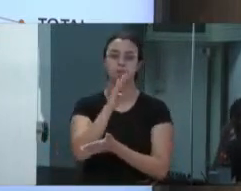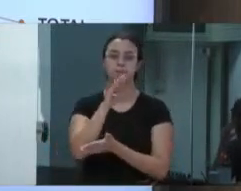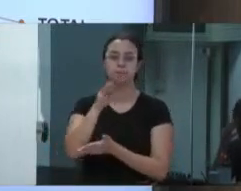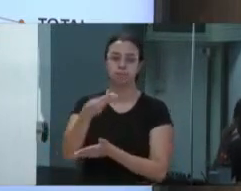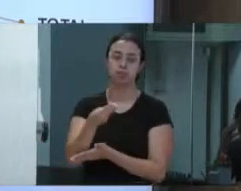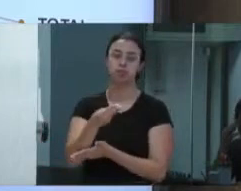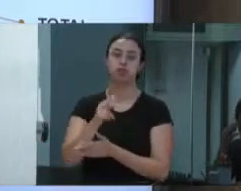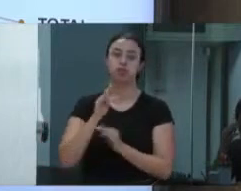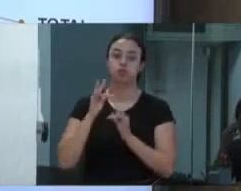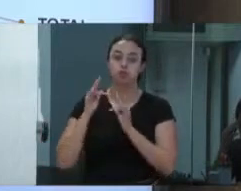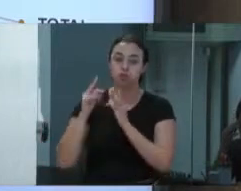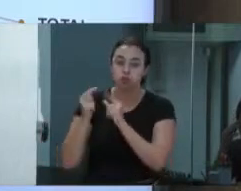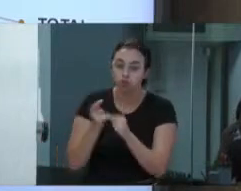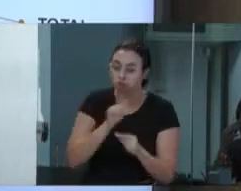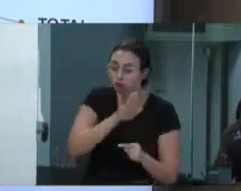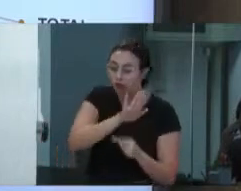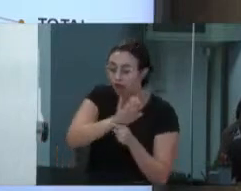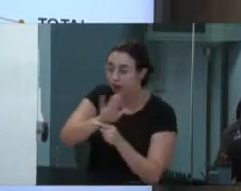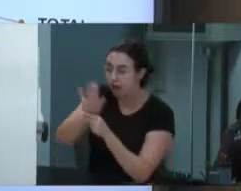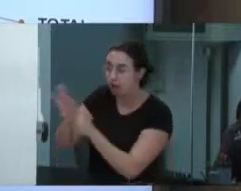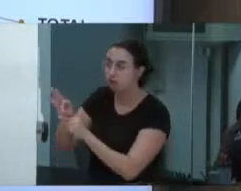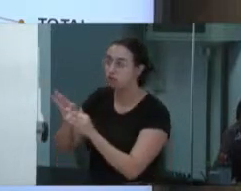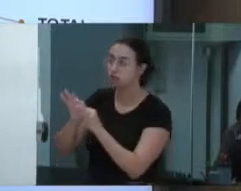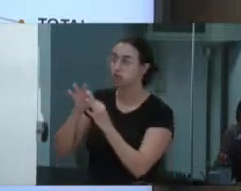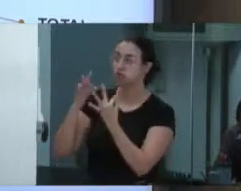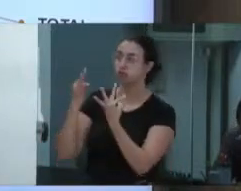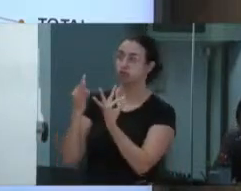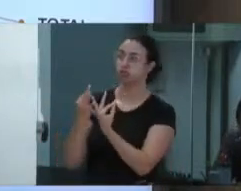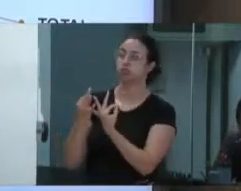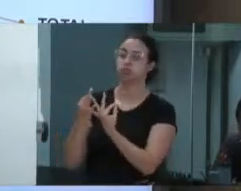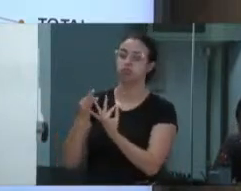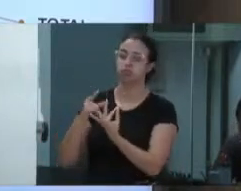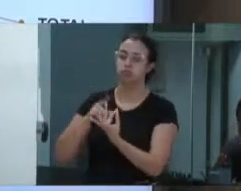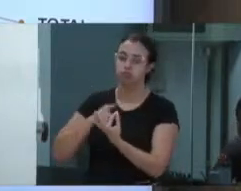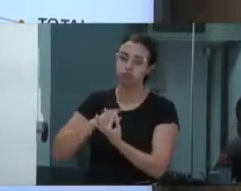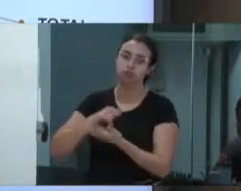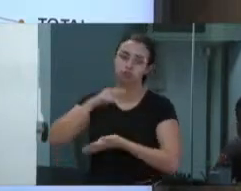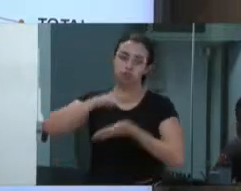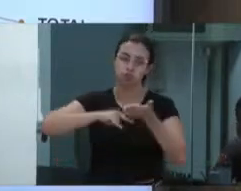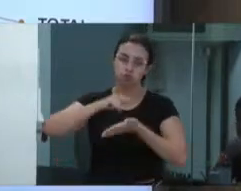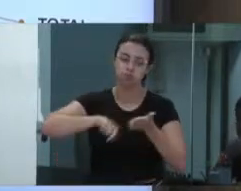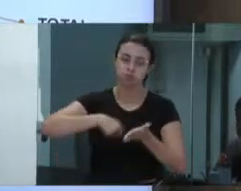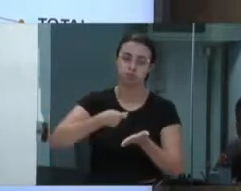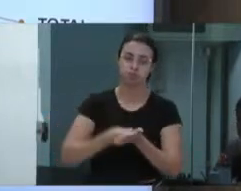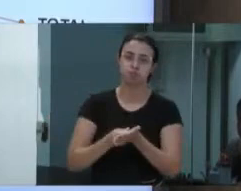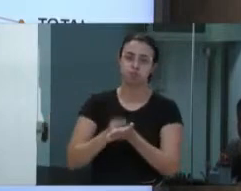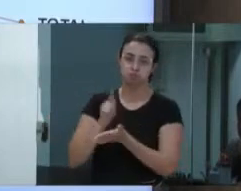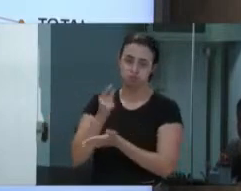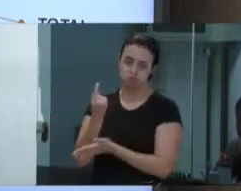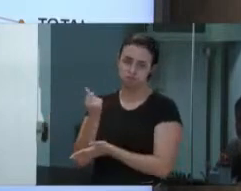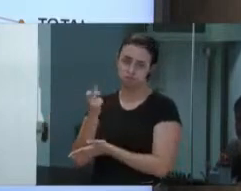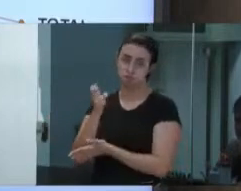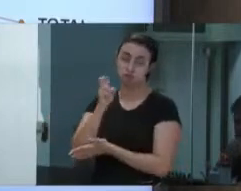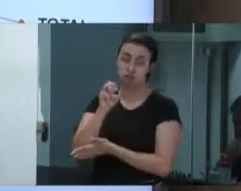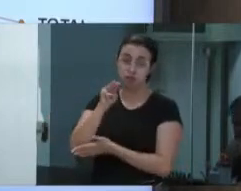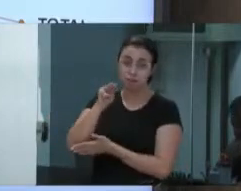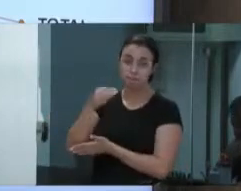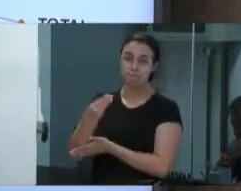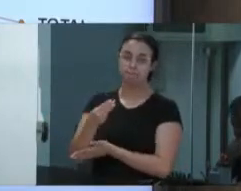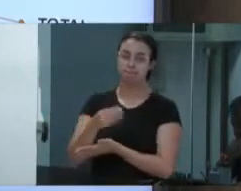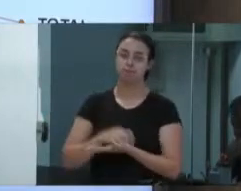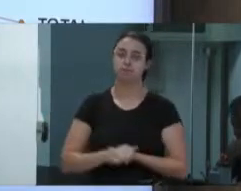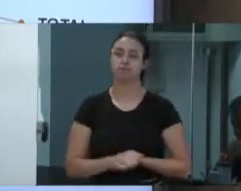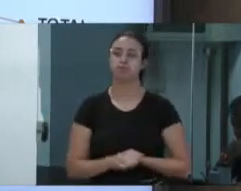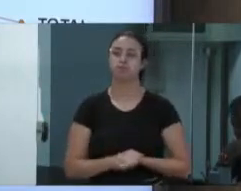esses benefícios que essas famílias receberam juntas, né, somavam aí uma folha de pagamento nesse valor. Eu lembro aqui,